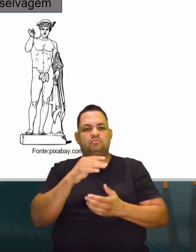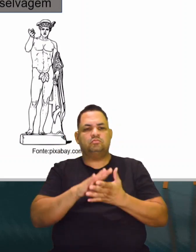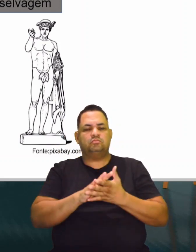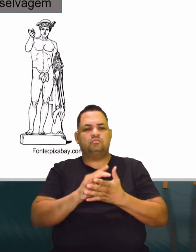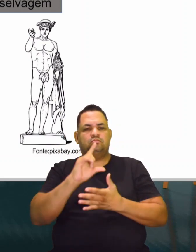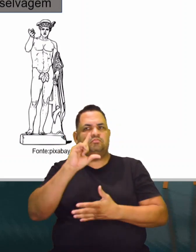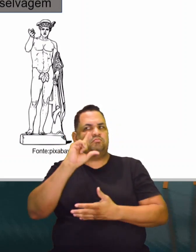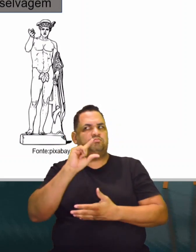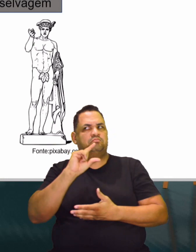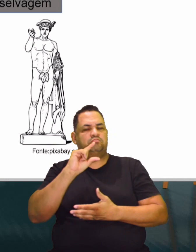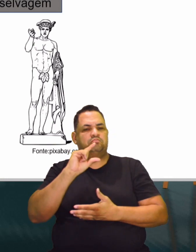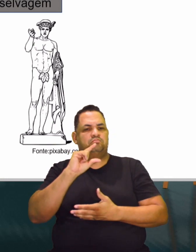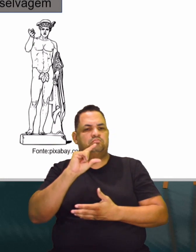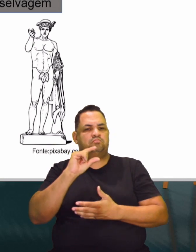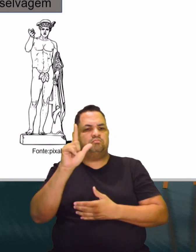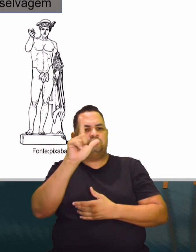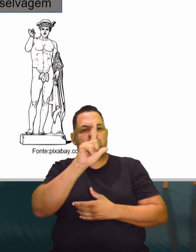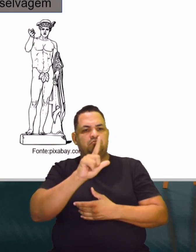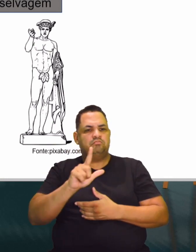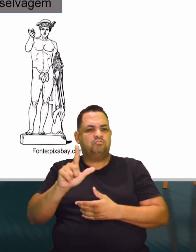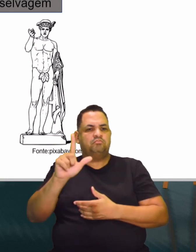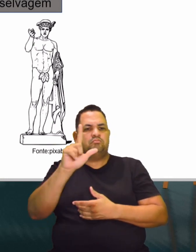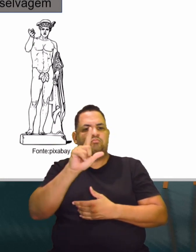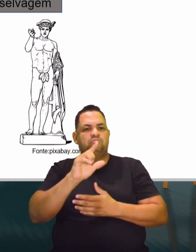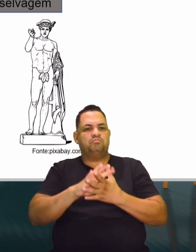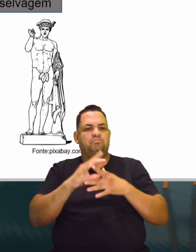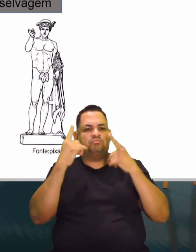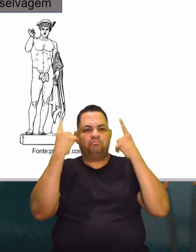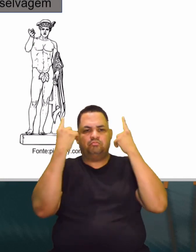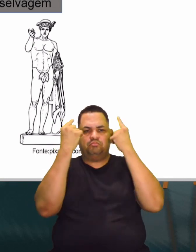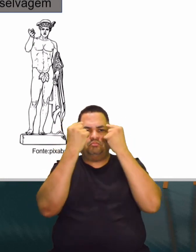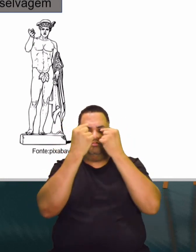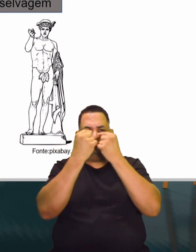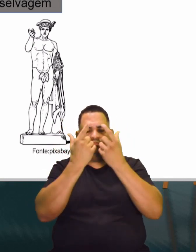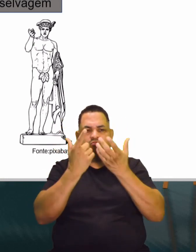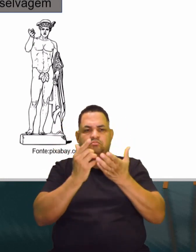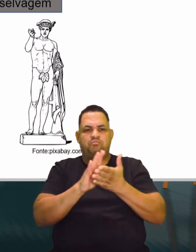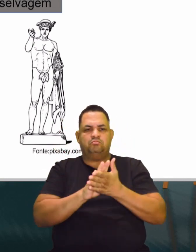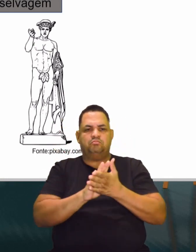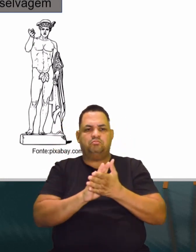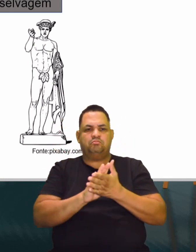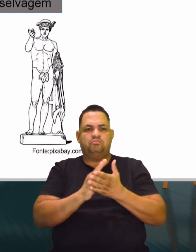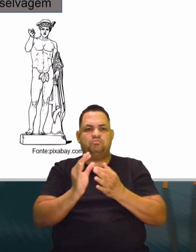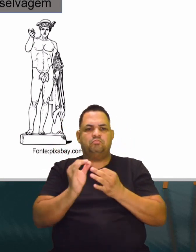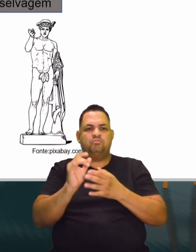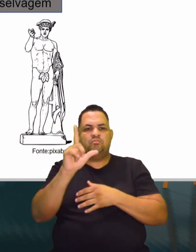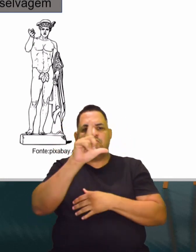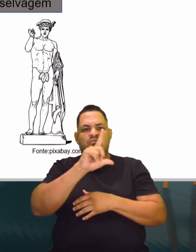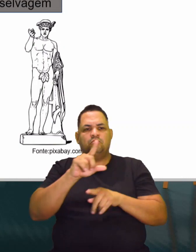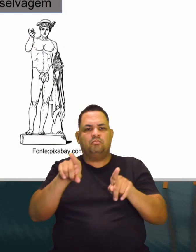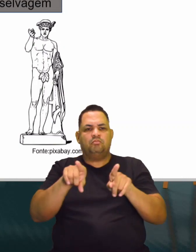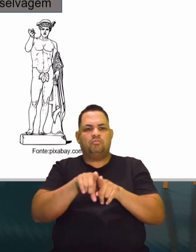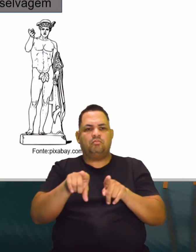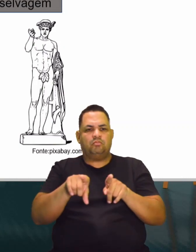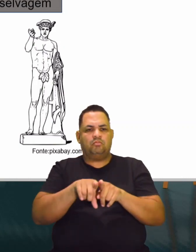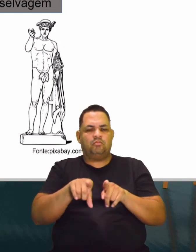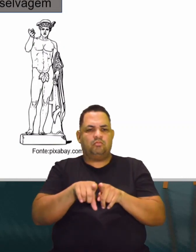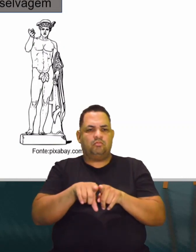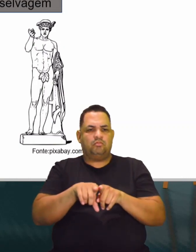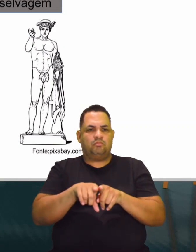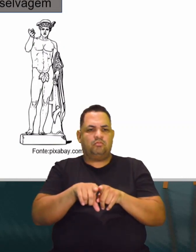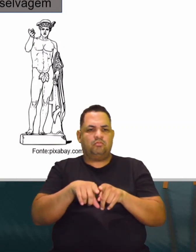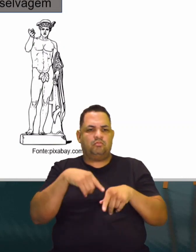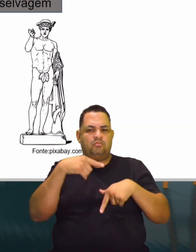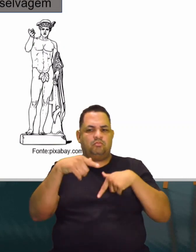da literatura grega, né? Então, e nessa literatura também era